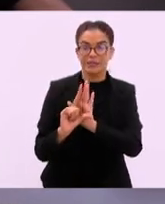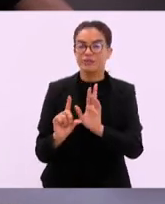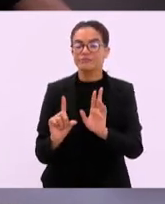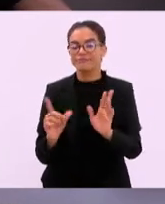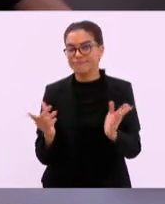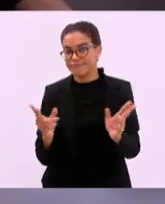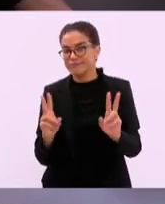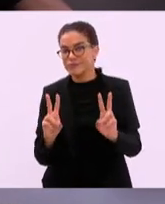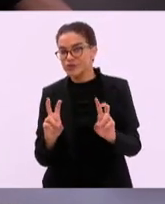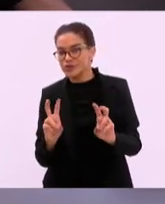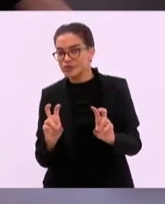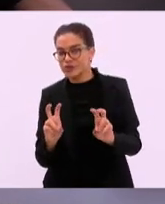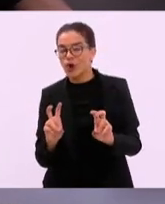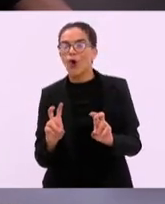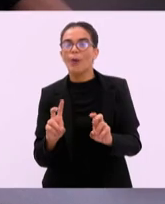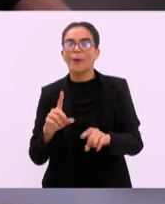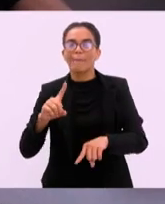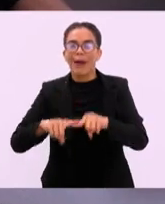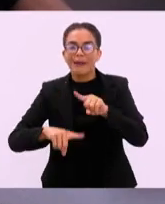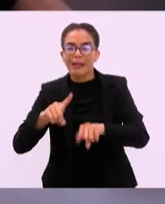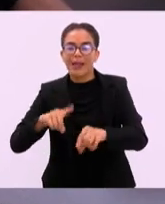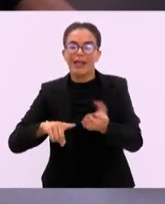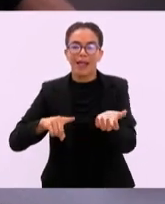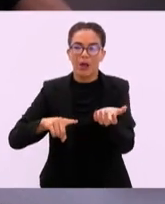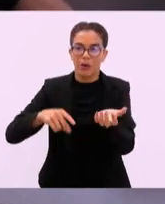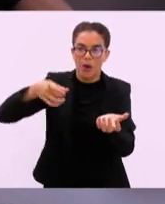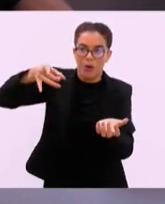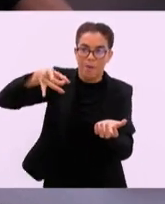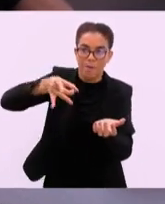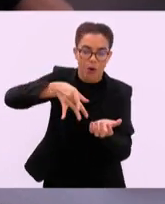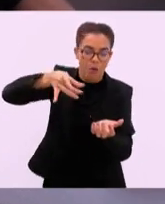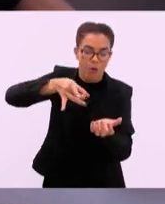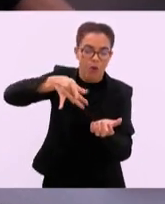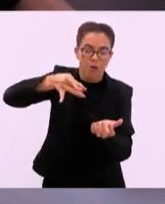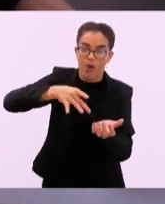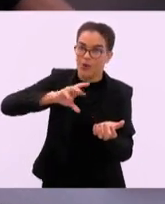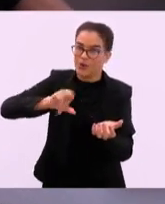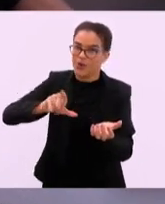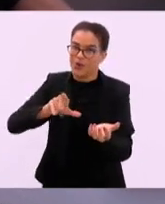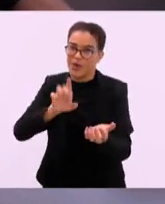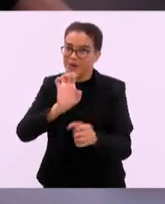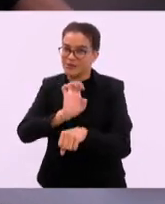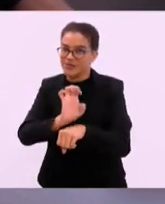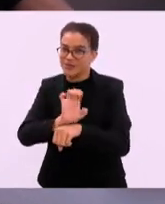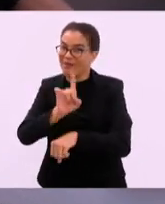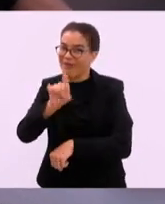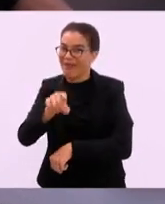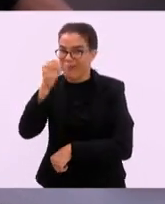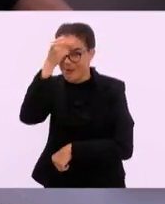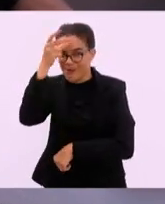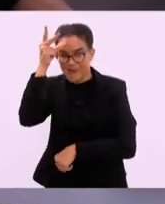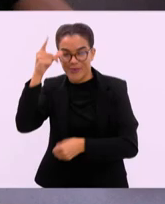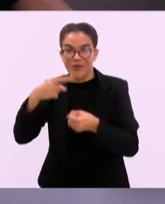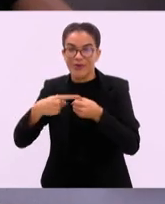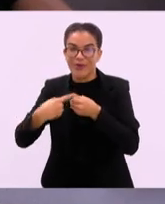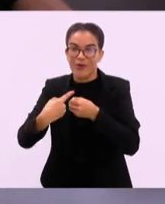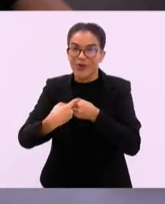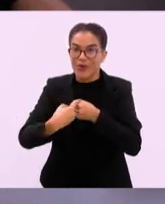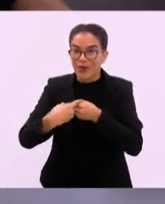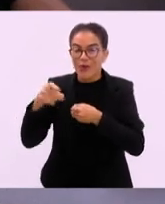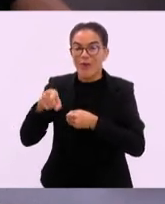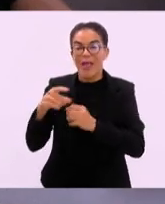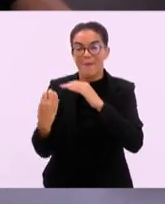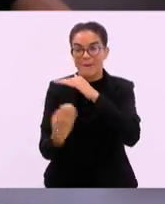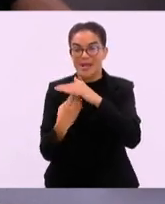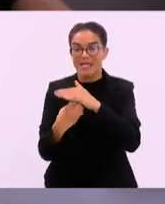sobre coleta de resíduo sólido não é o Estado, são os municípios. A Conlurb